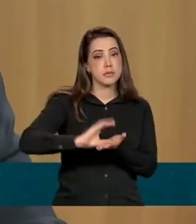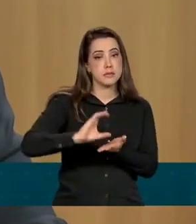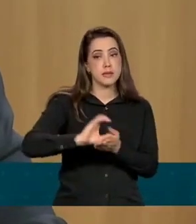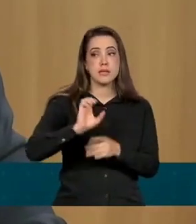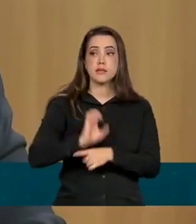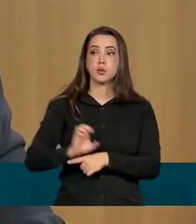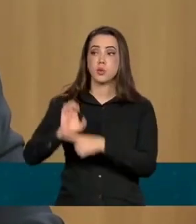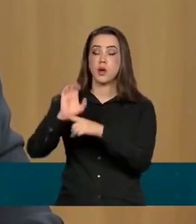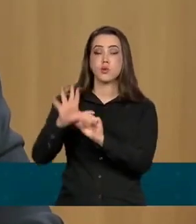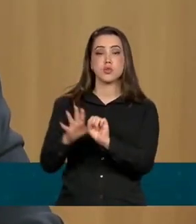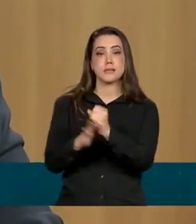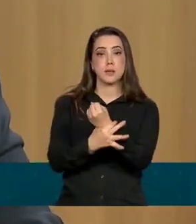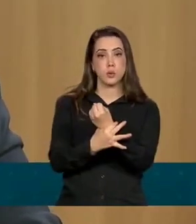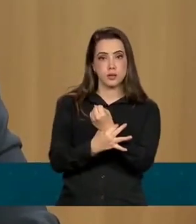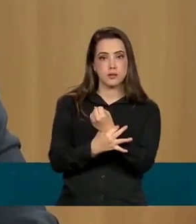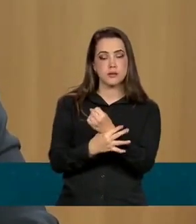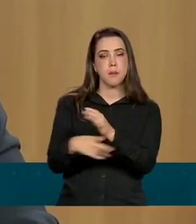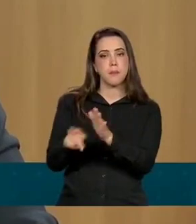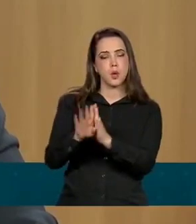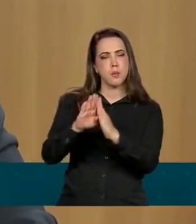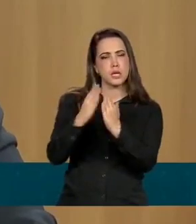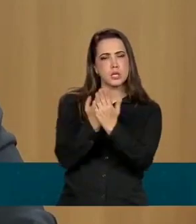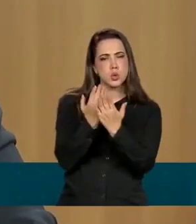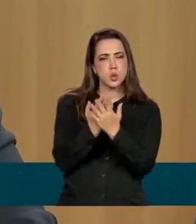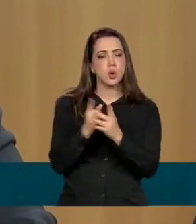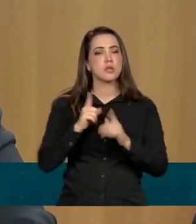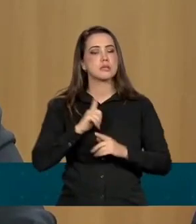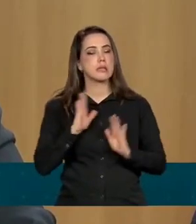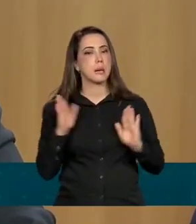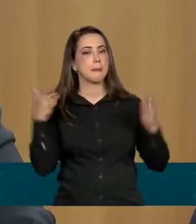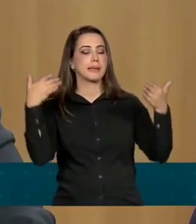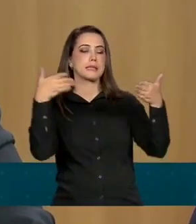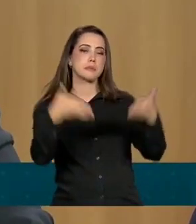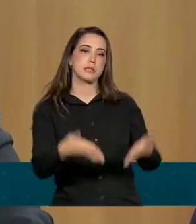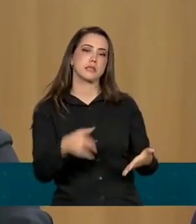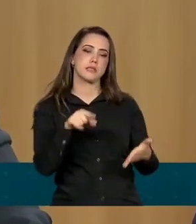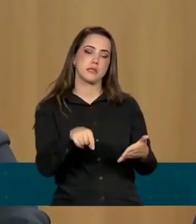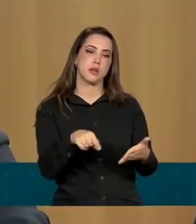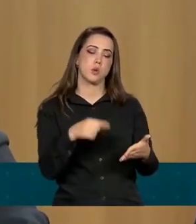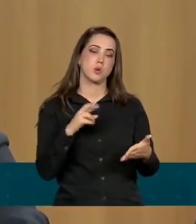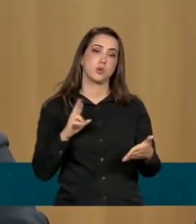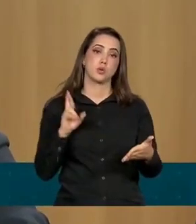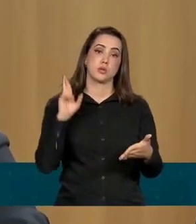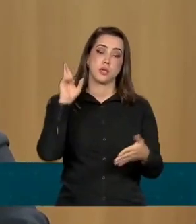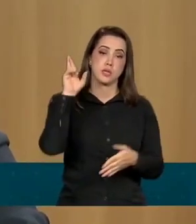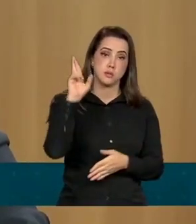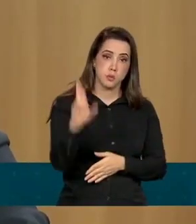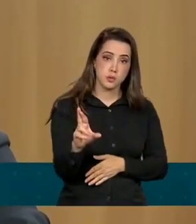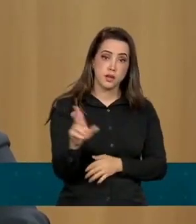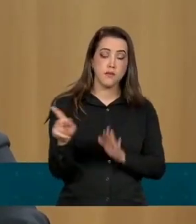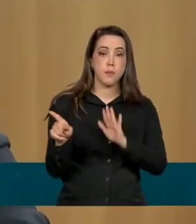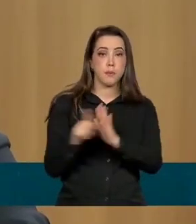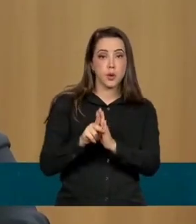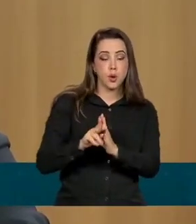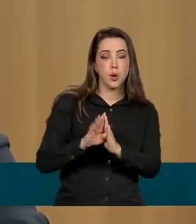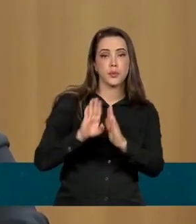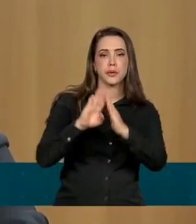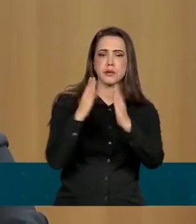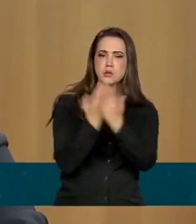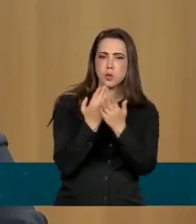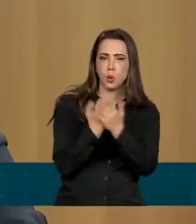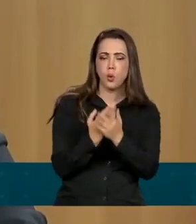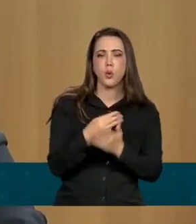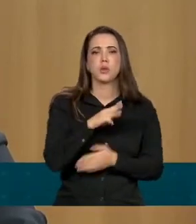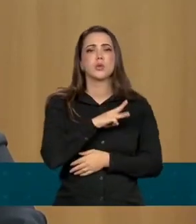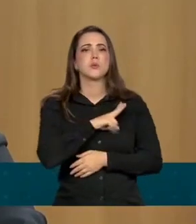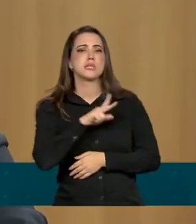nas escolas, para que haja participação das autoridades educacionais, do Ministério